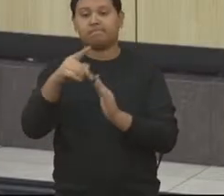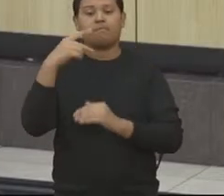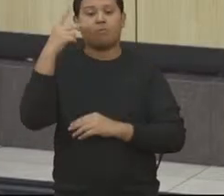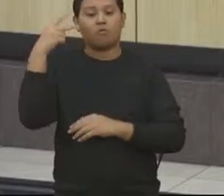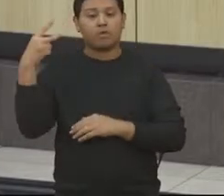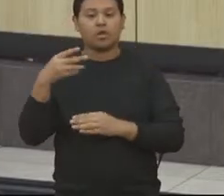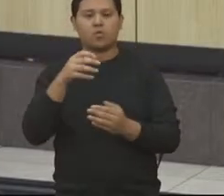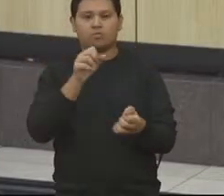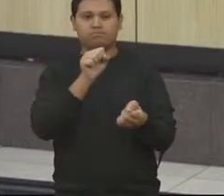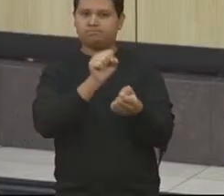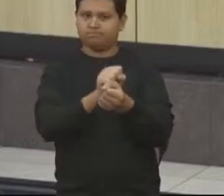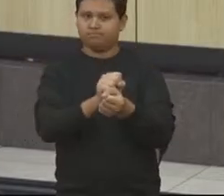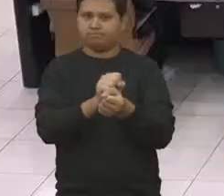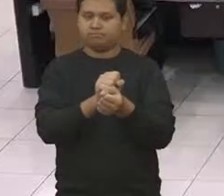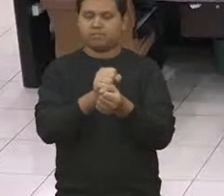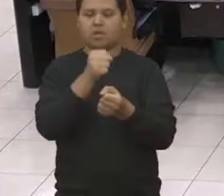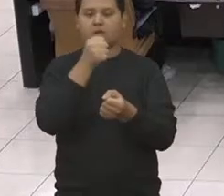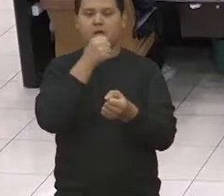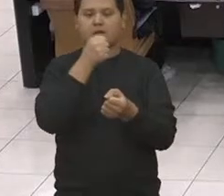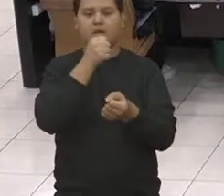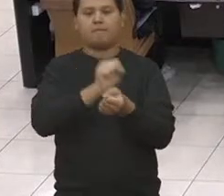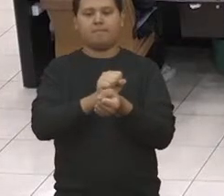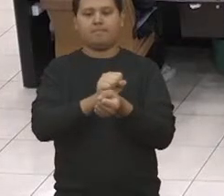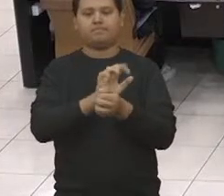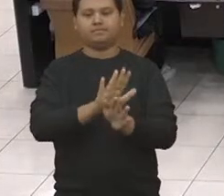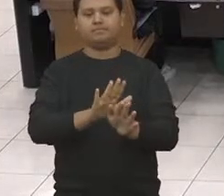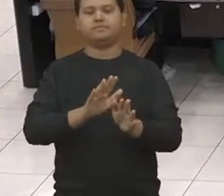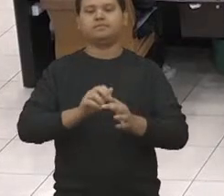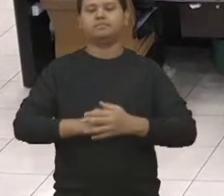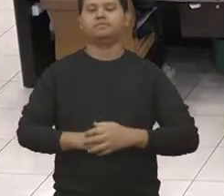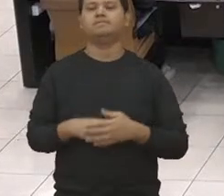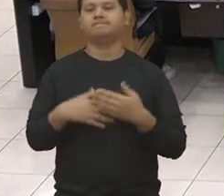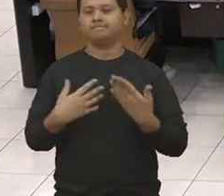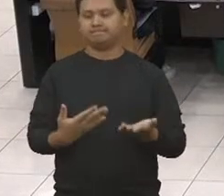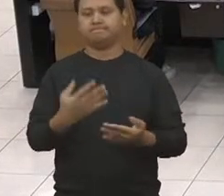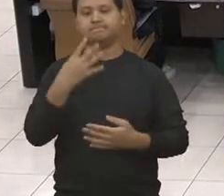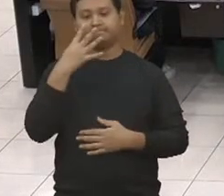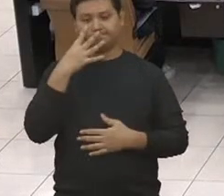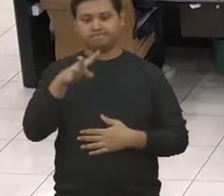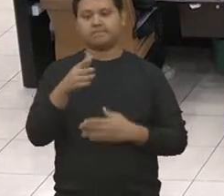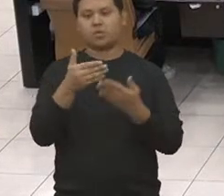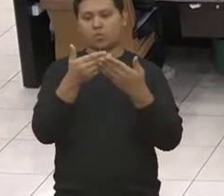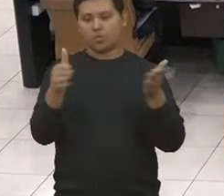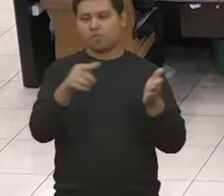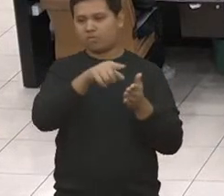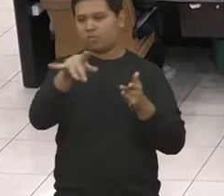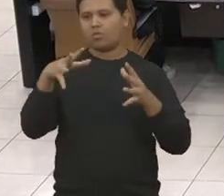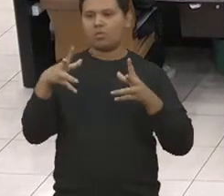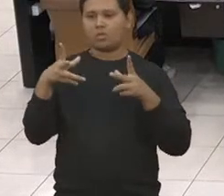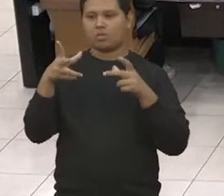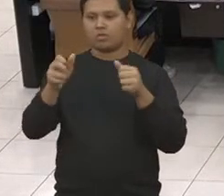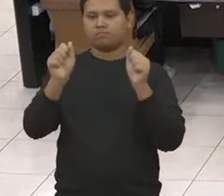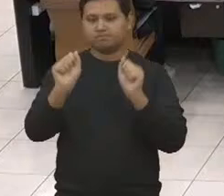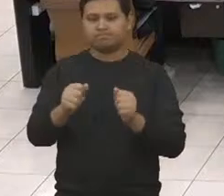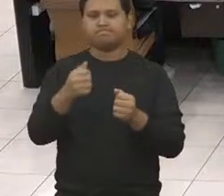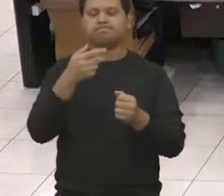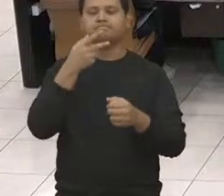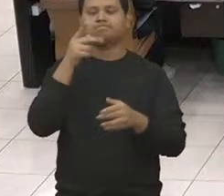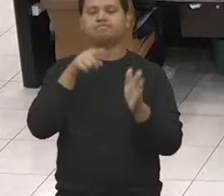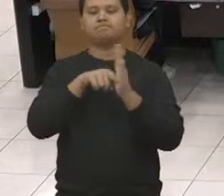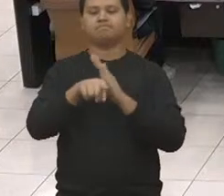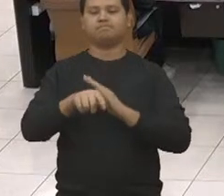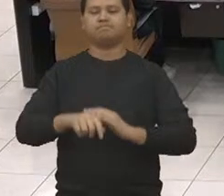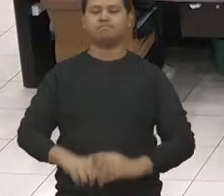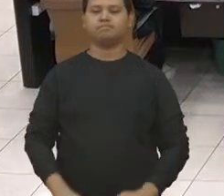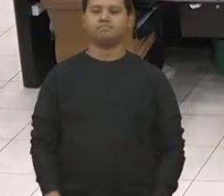aí interrompido até concluir a sua fala. Então, abro aqui a palavra a todos os vereadores, fiquem à vontade.